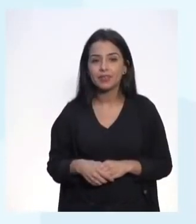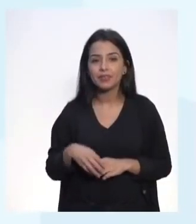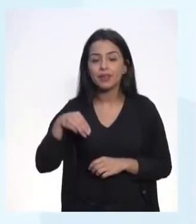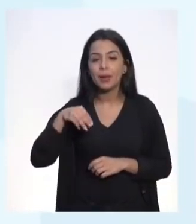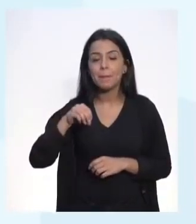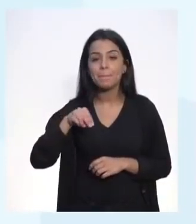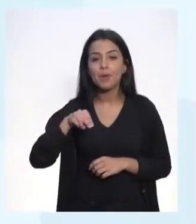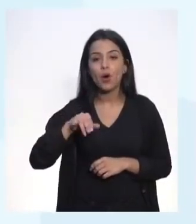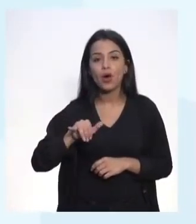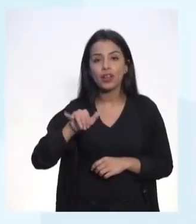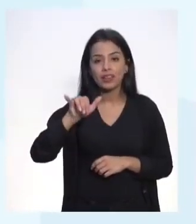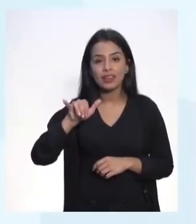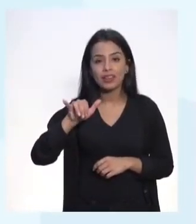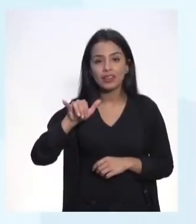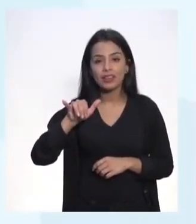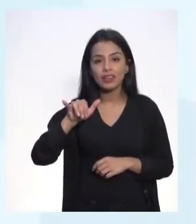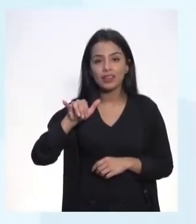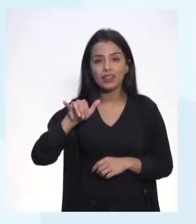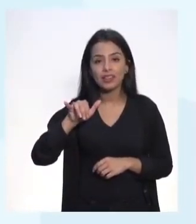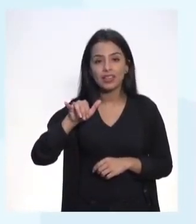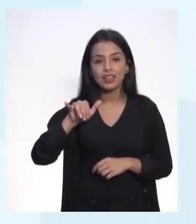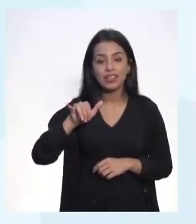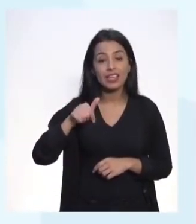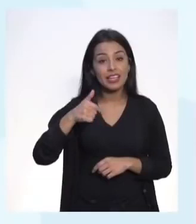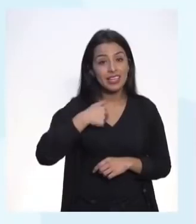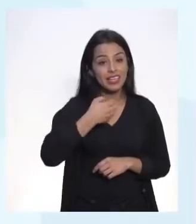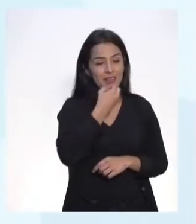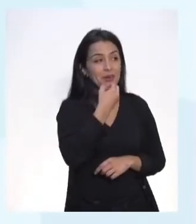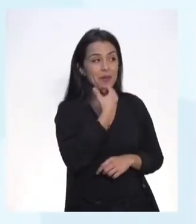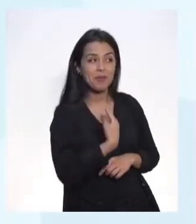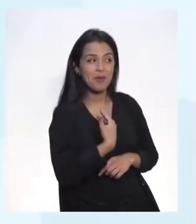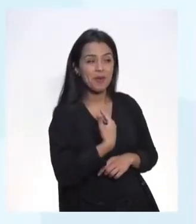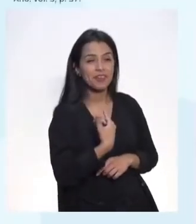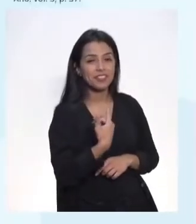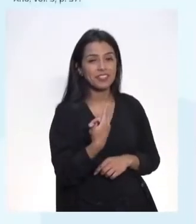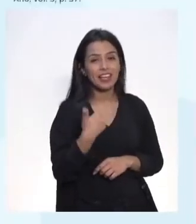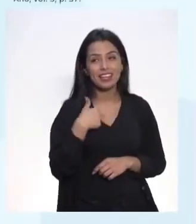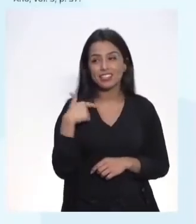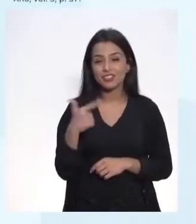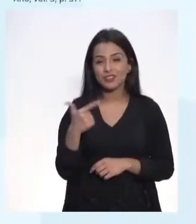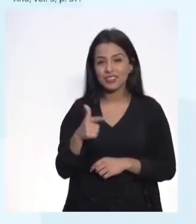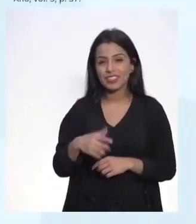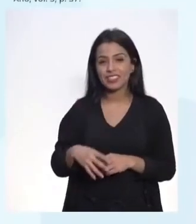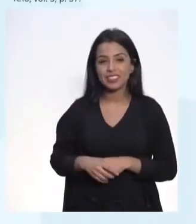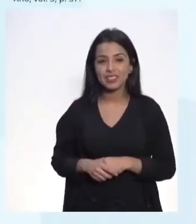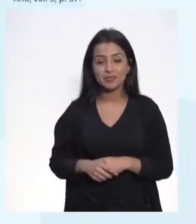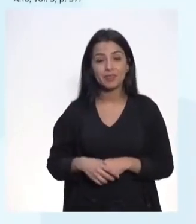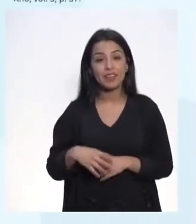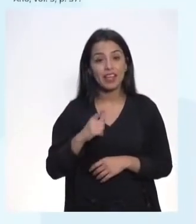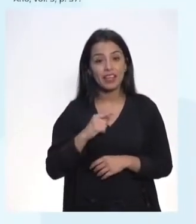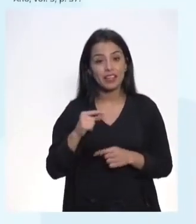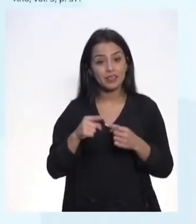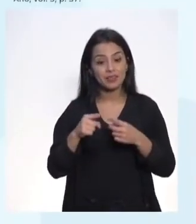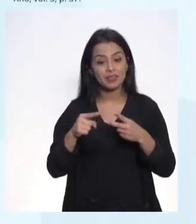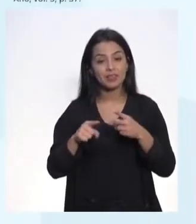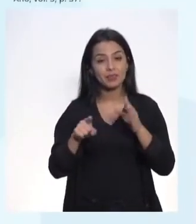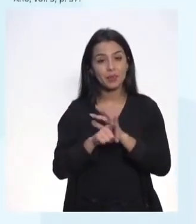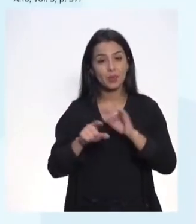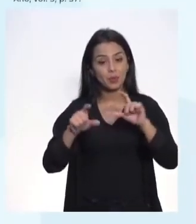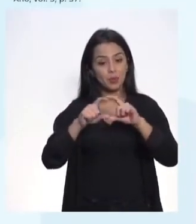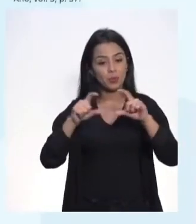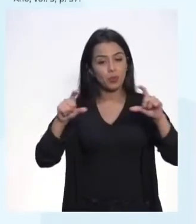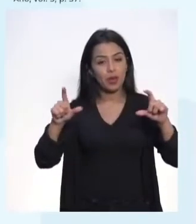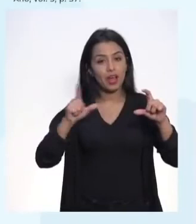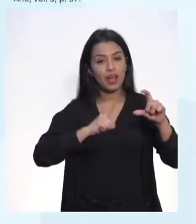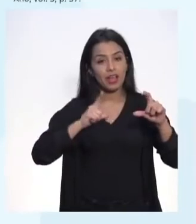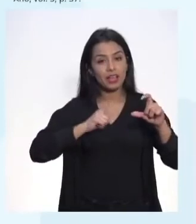Money que é good, nós não have. Mônica é good, nós não have. Aí tem essas questões aí. Nesse quadrinho, observamos